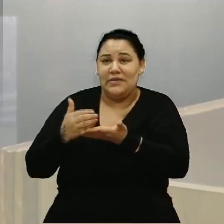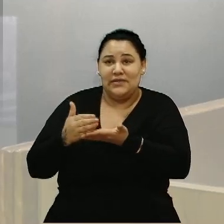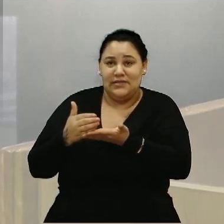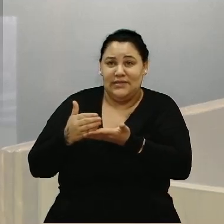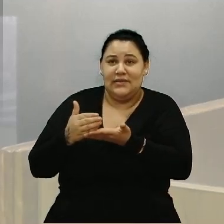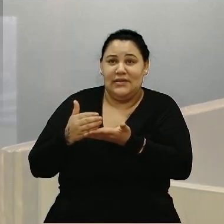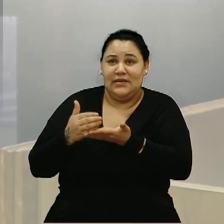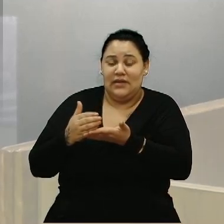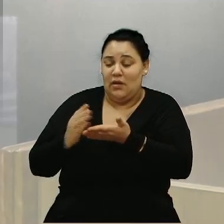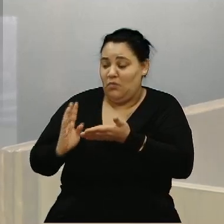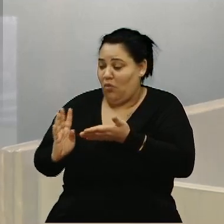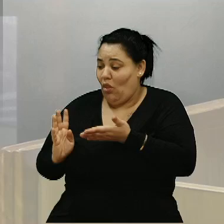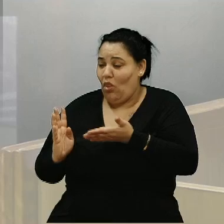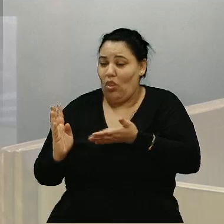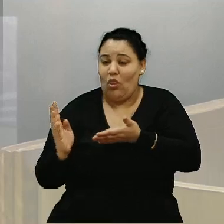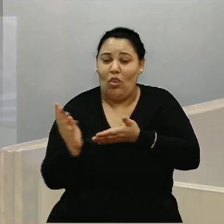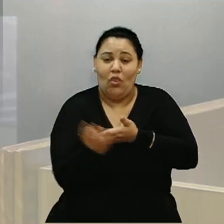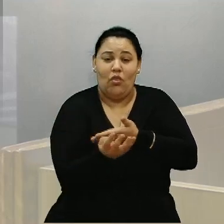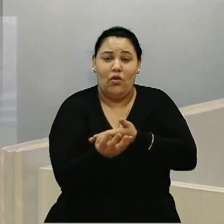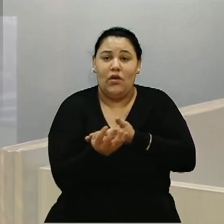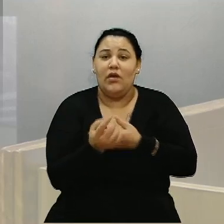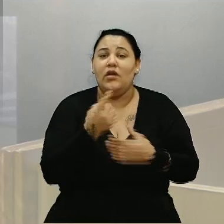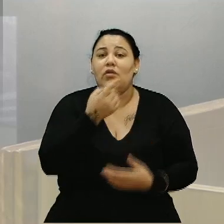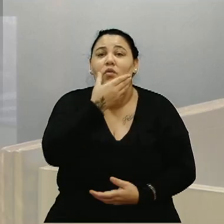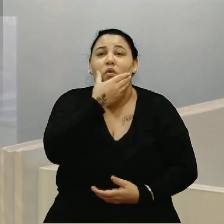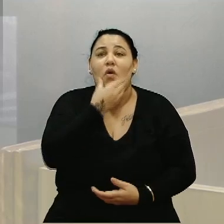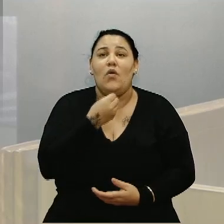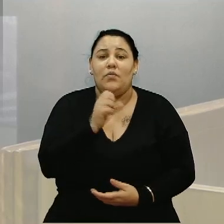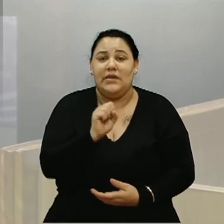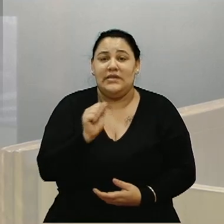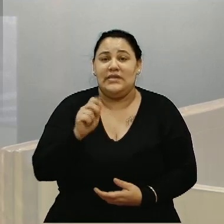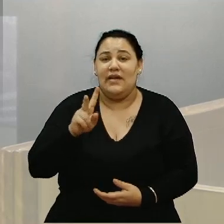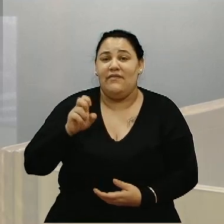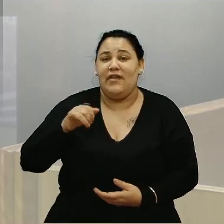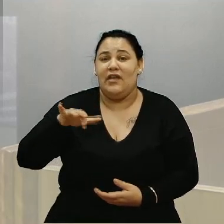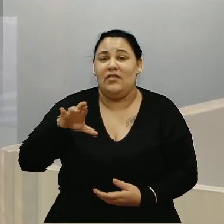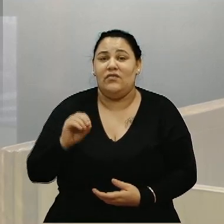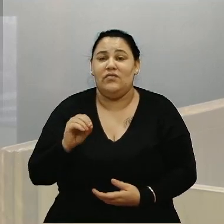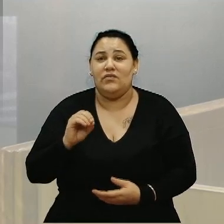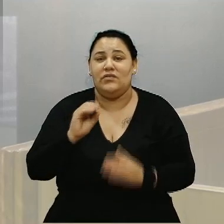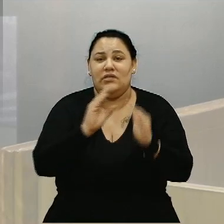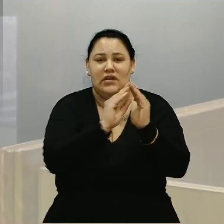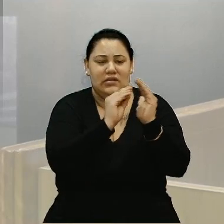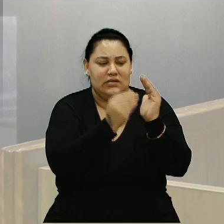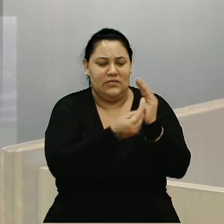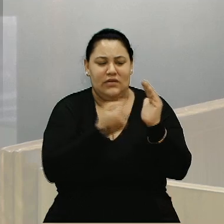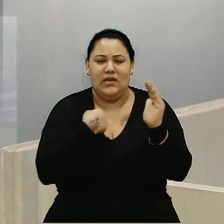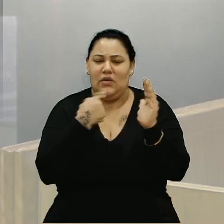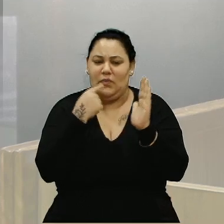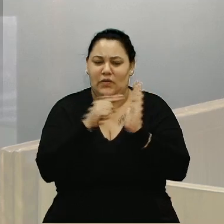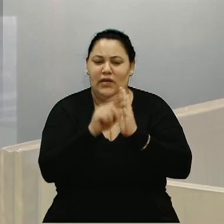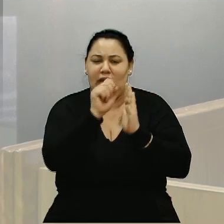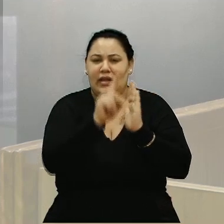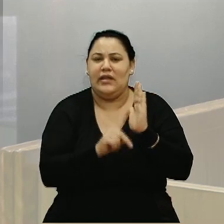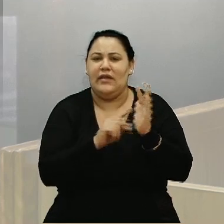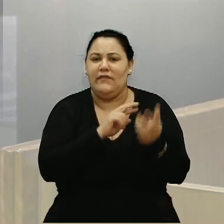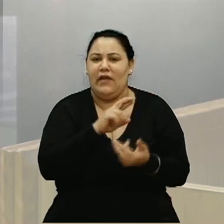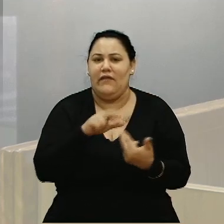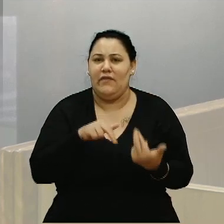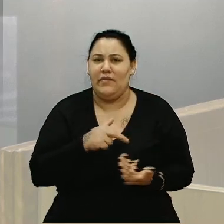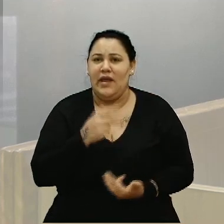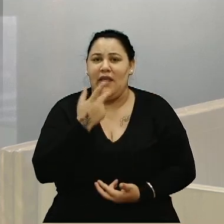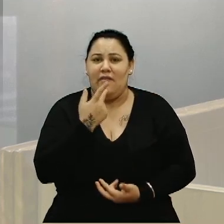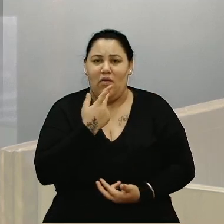do guarda-corpo. E um cara com massaveiro da Samai. Questionei sobre os que estavam na reforma e me